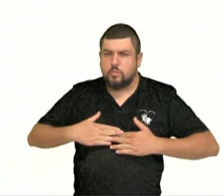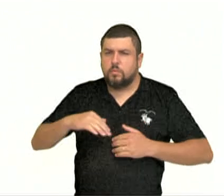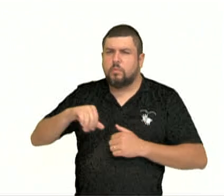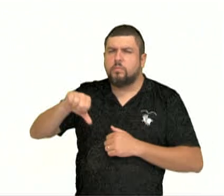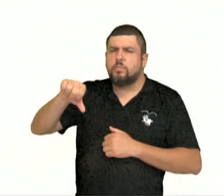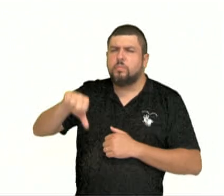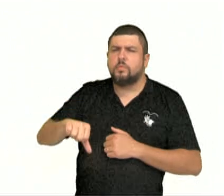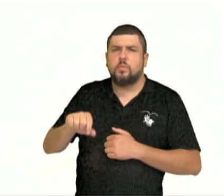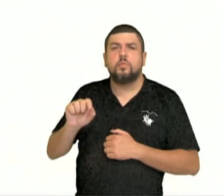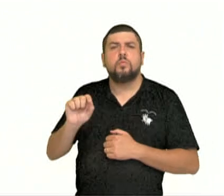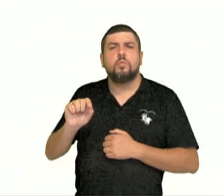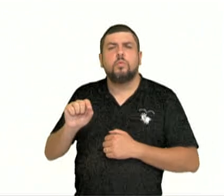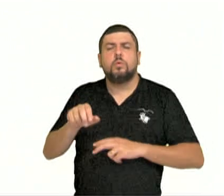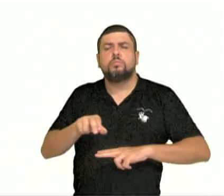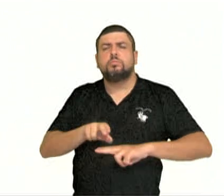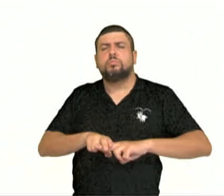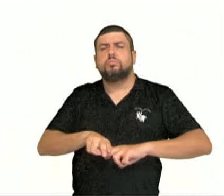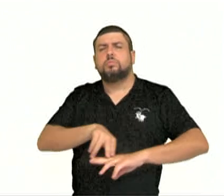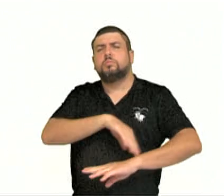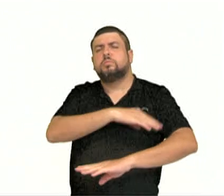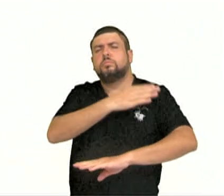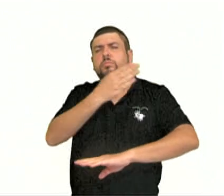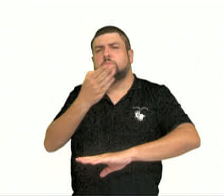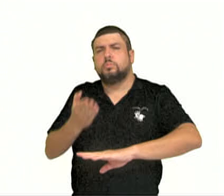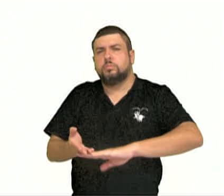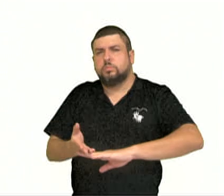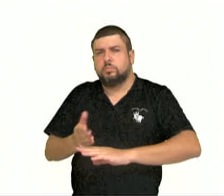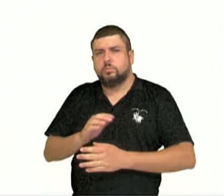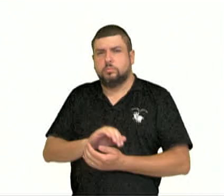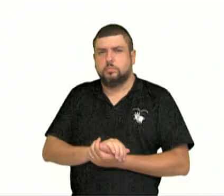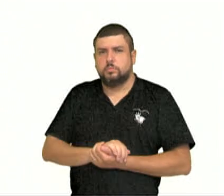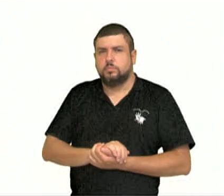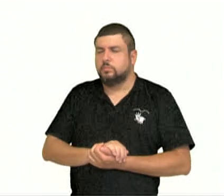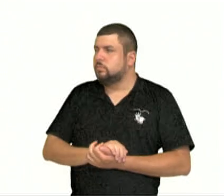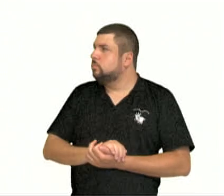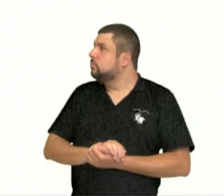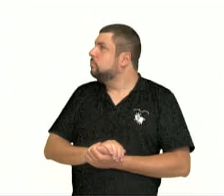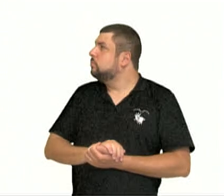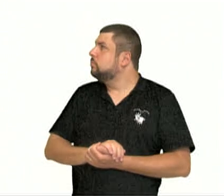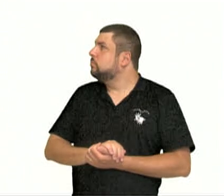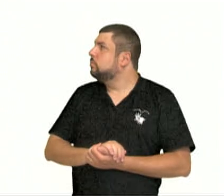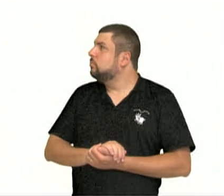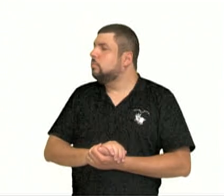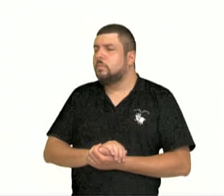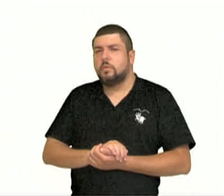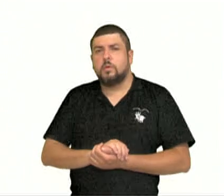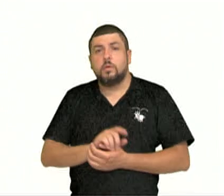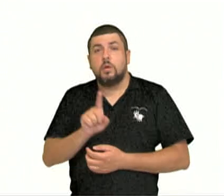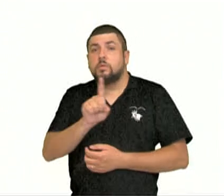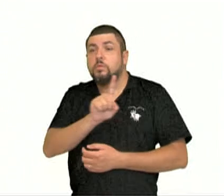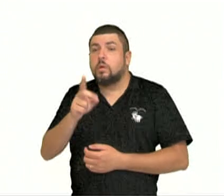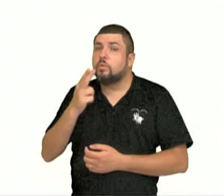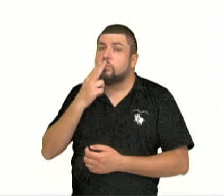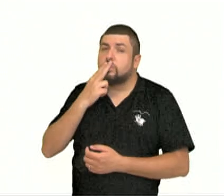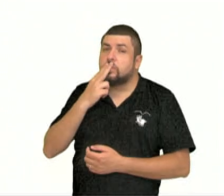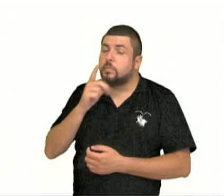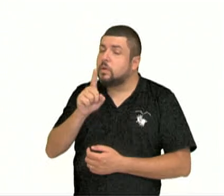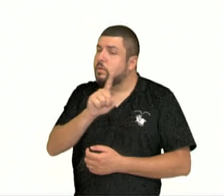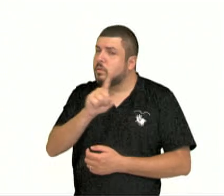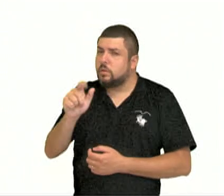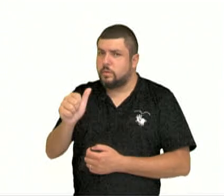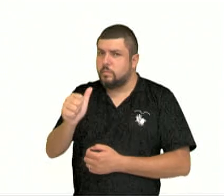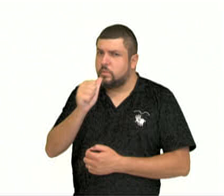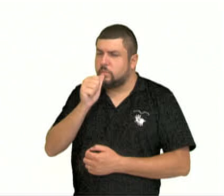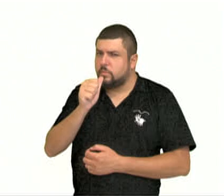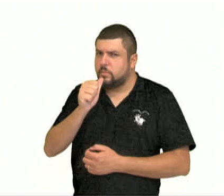que ficar parado. A outra frase, no fumes ni bebas, não fume nem beba, el cigarrillo e